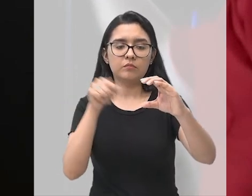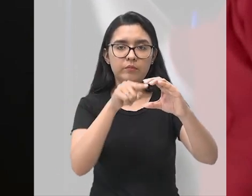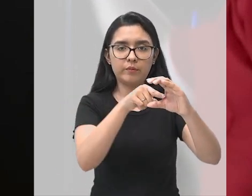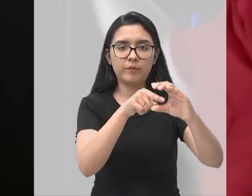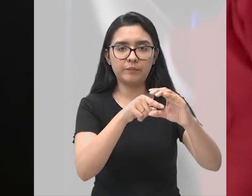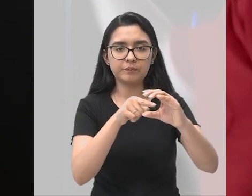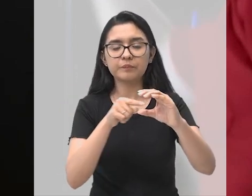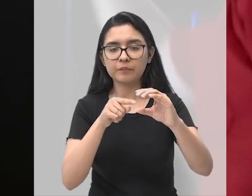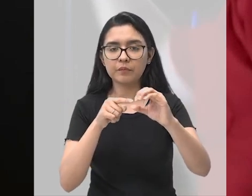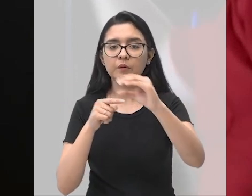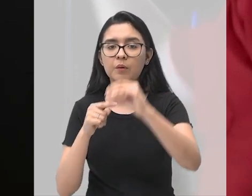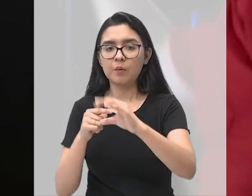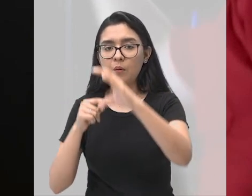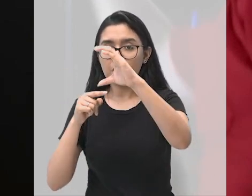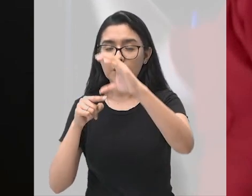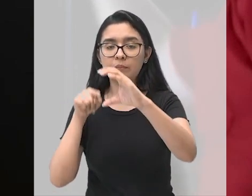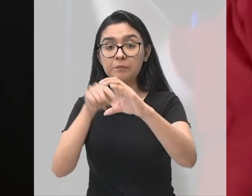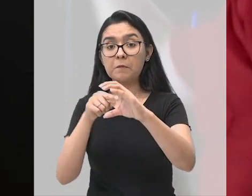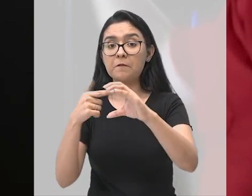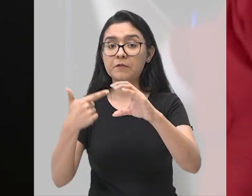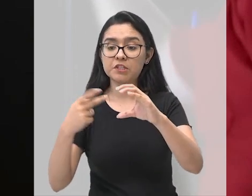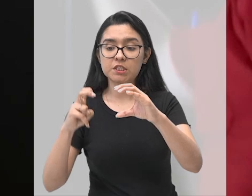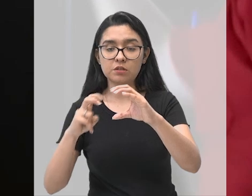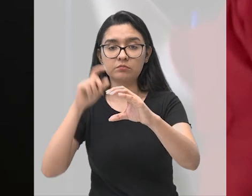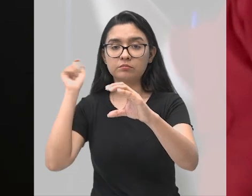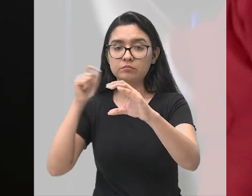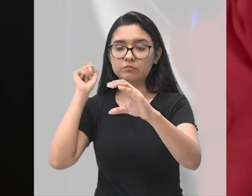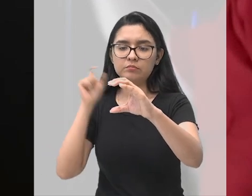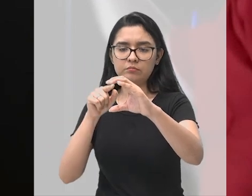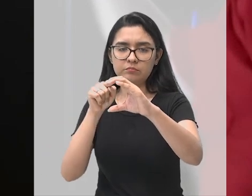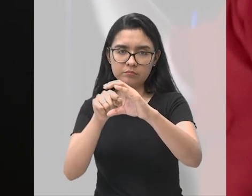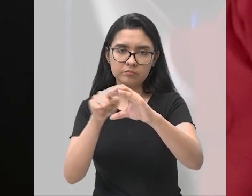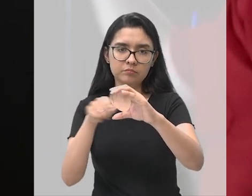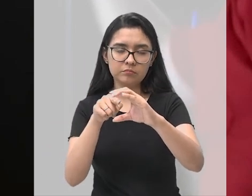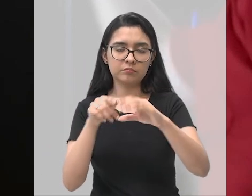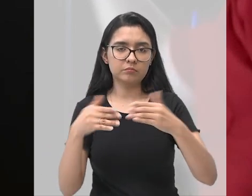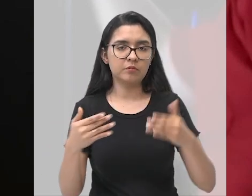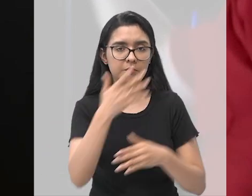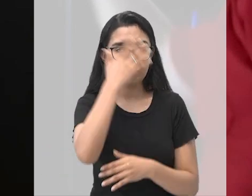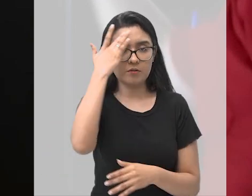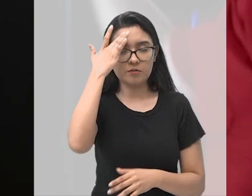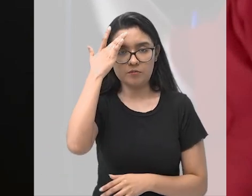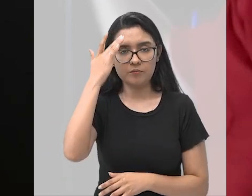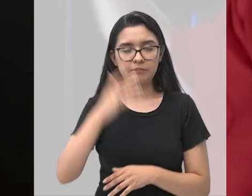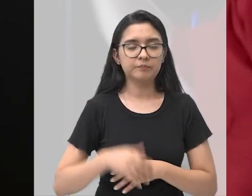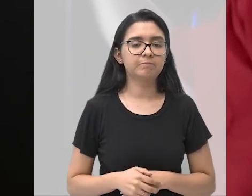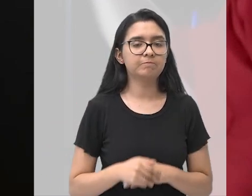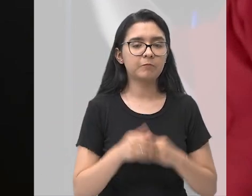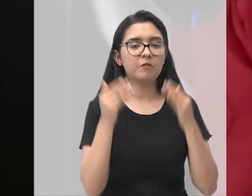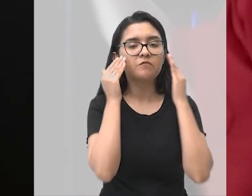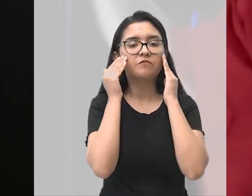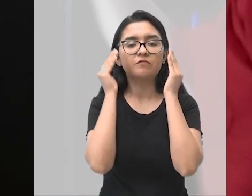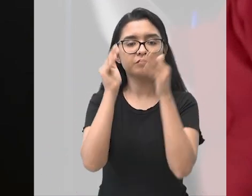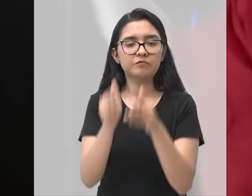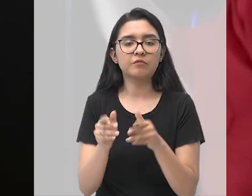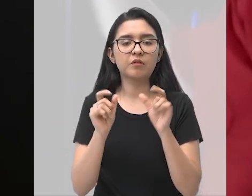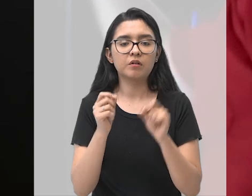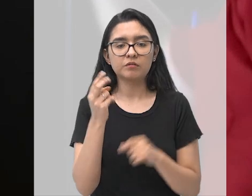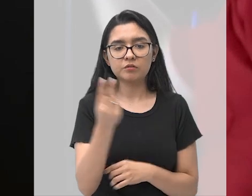nos Jogos Olímpicos de Inverno. Nós temos aí uma pista longa também, onde o nosso atleta, ele